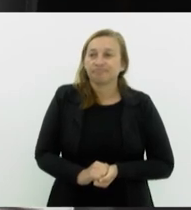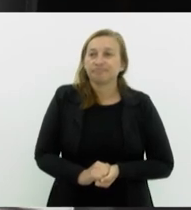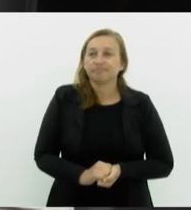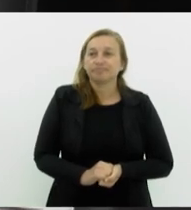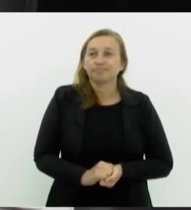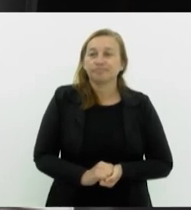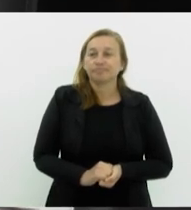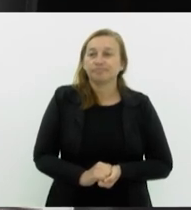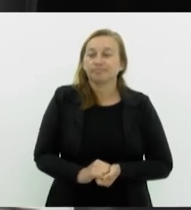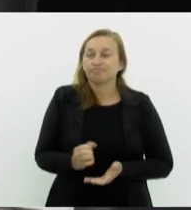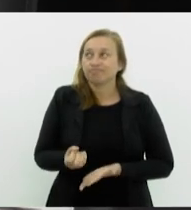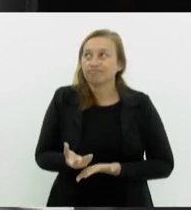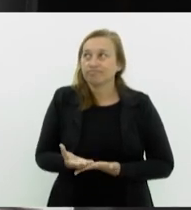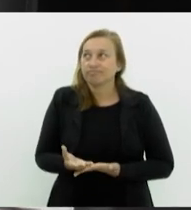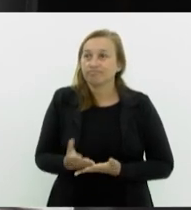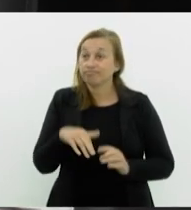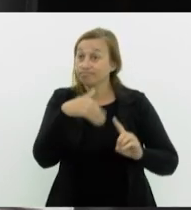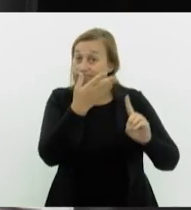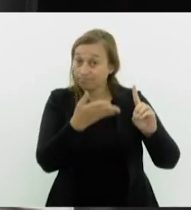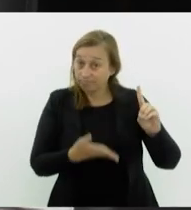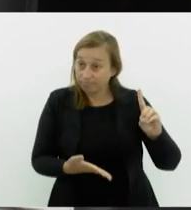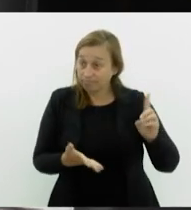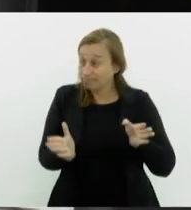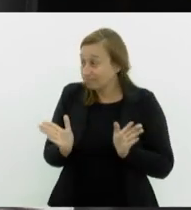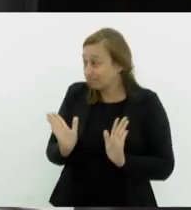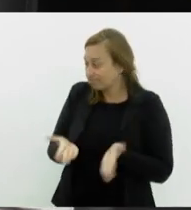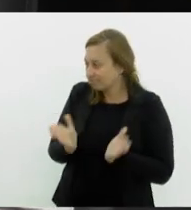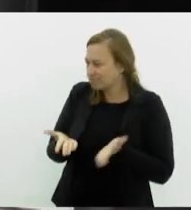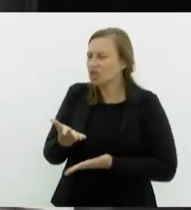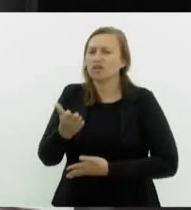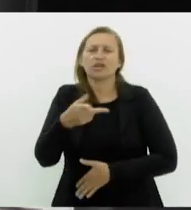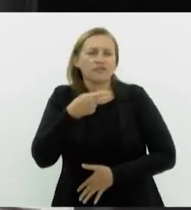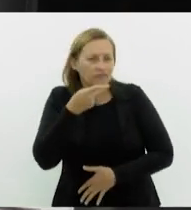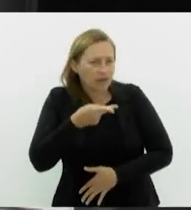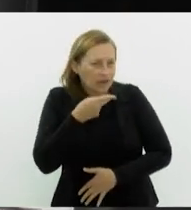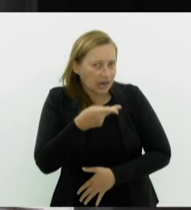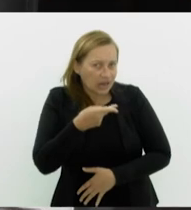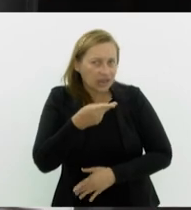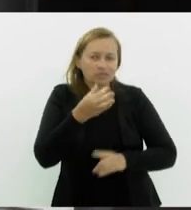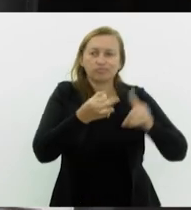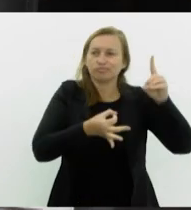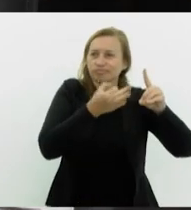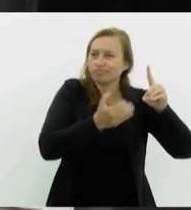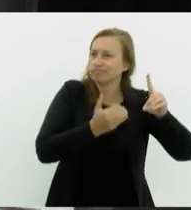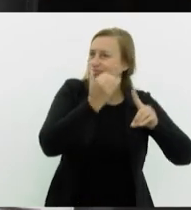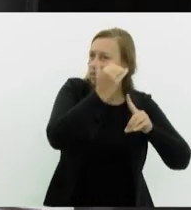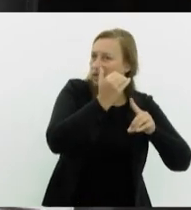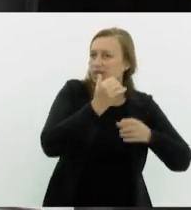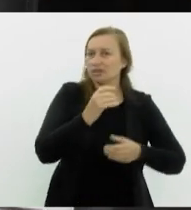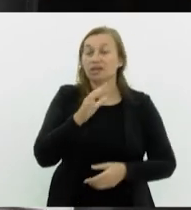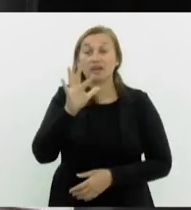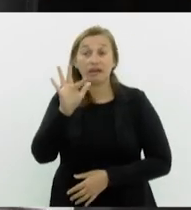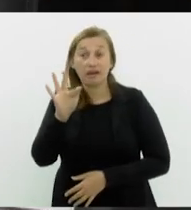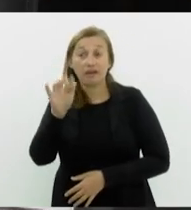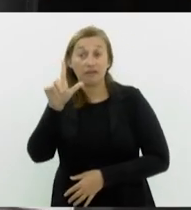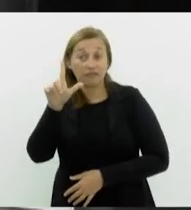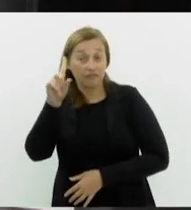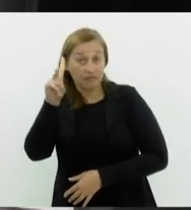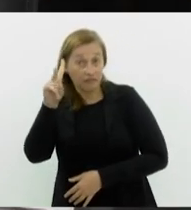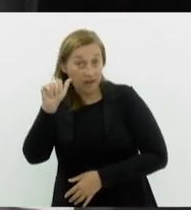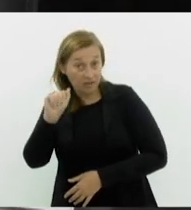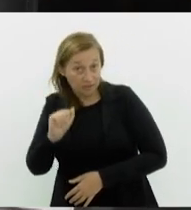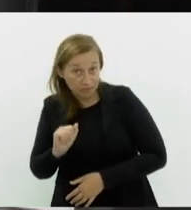Quanto ao homenageado, como já foi colocado pelo desembargador Flávio Horta,